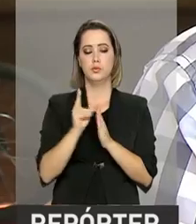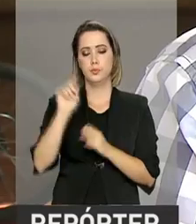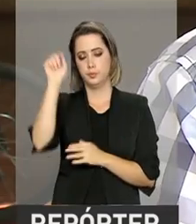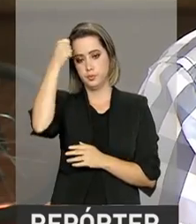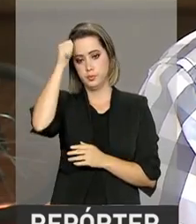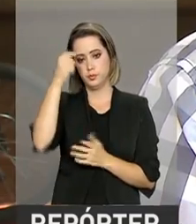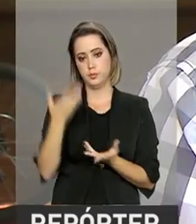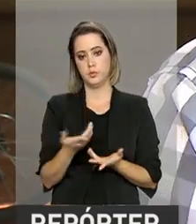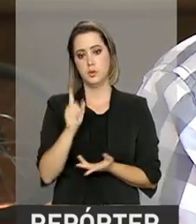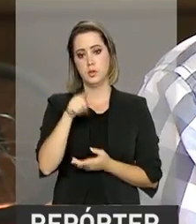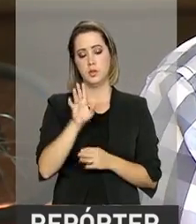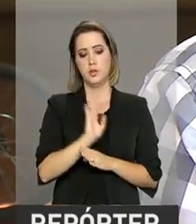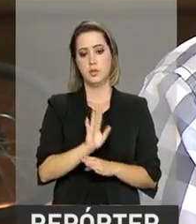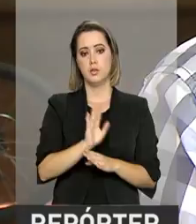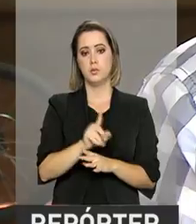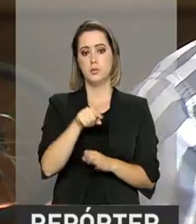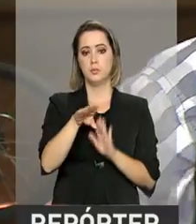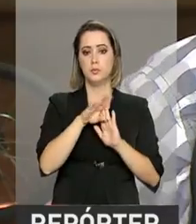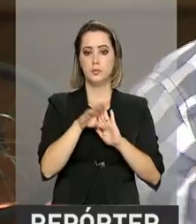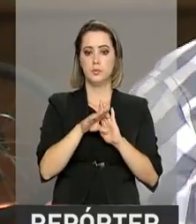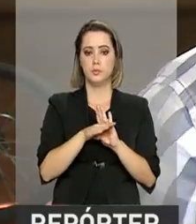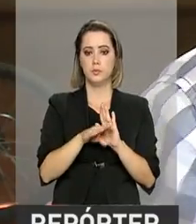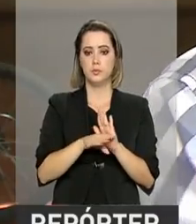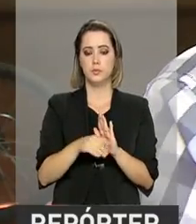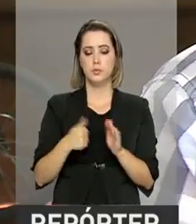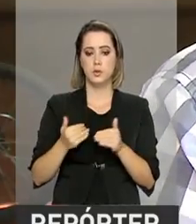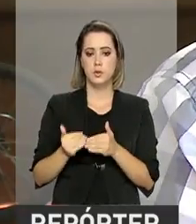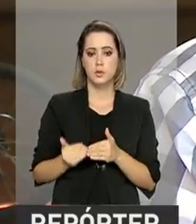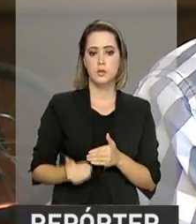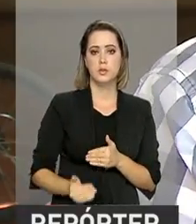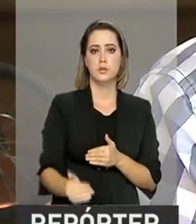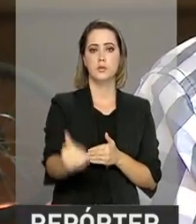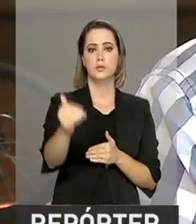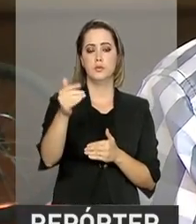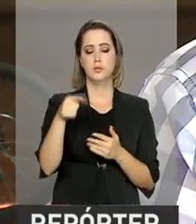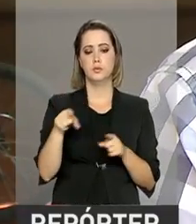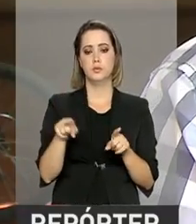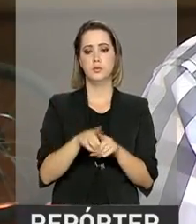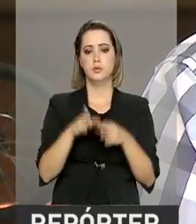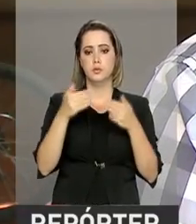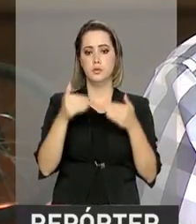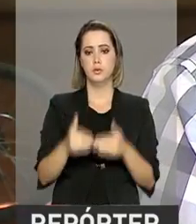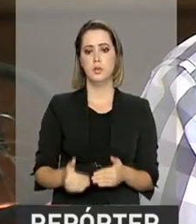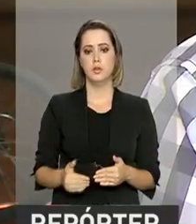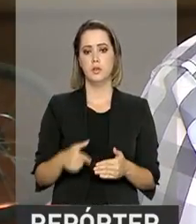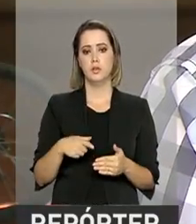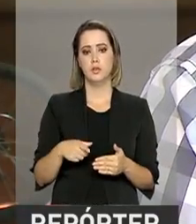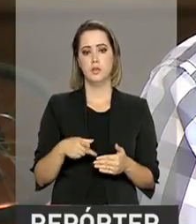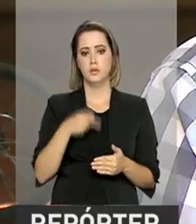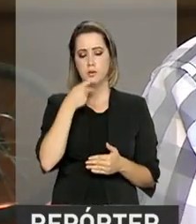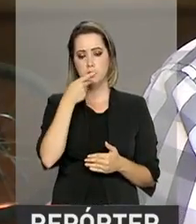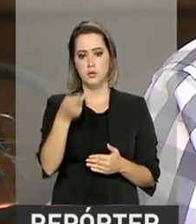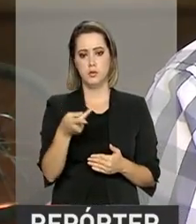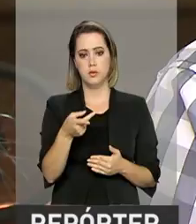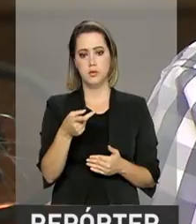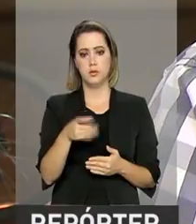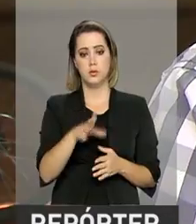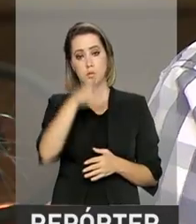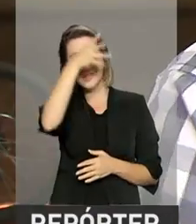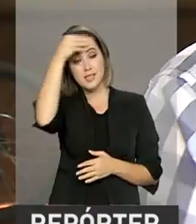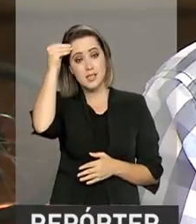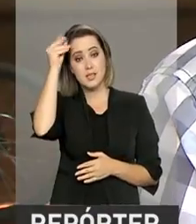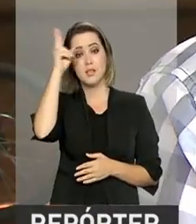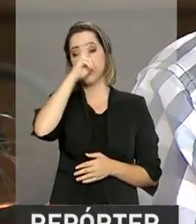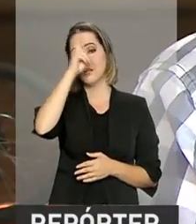Brasil esse programa veio de fato para manter a presença né do do digamos assim Dos Esquecidos da